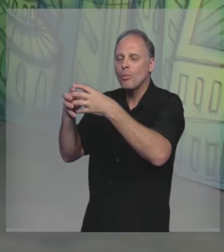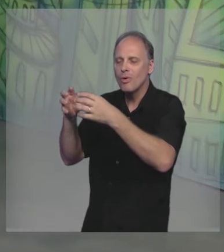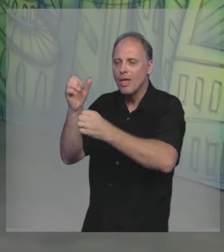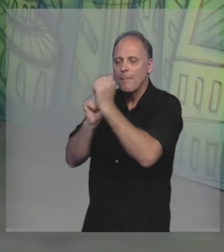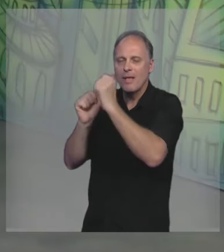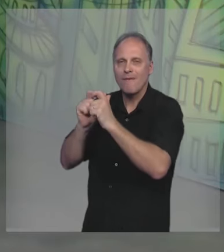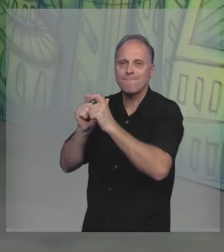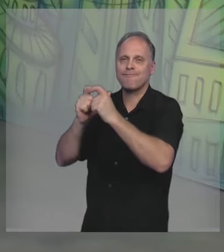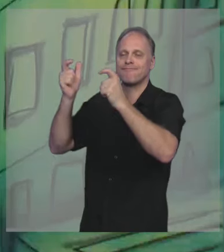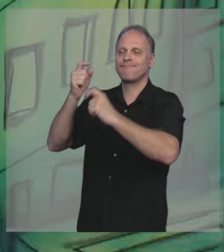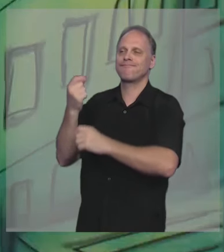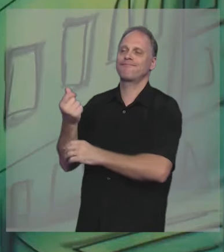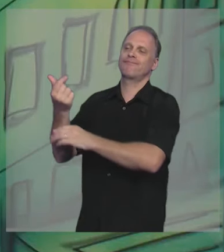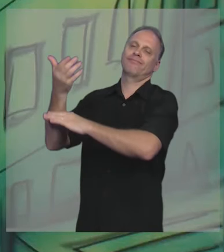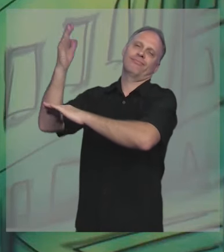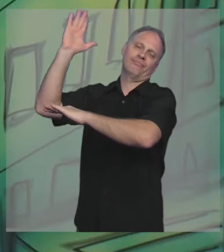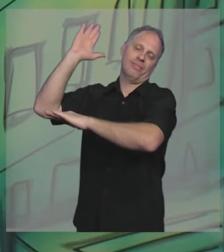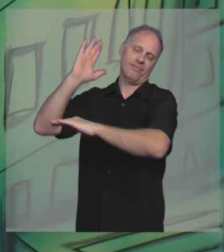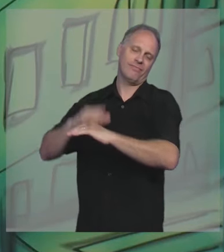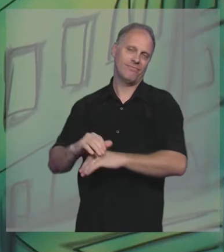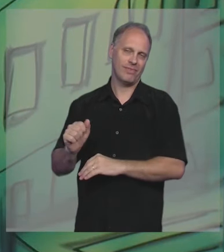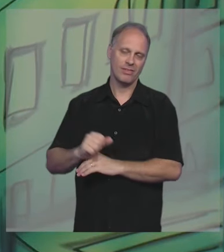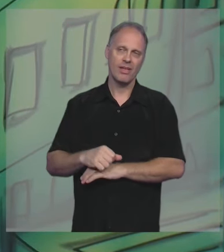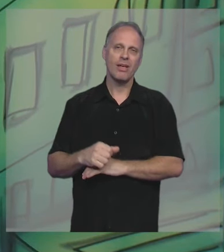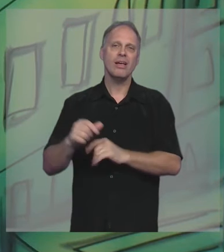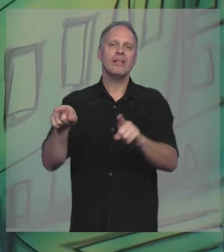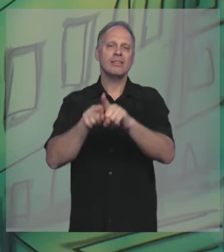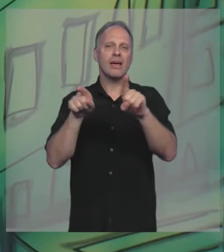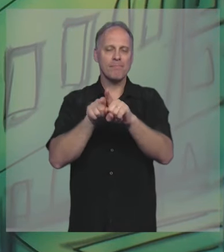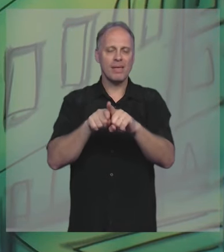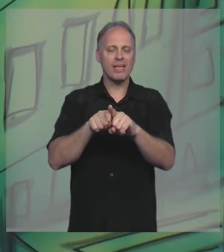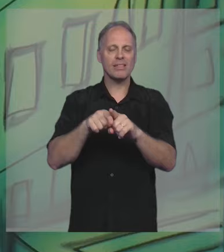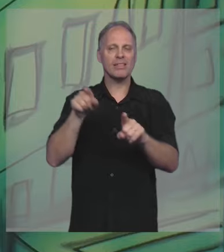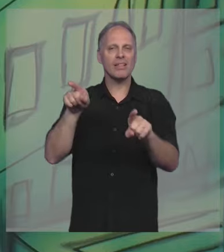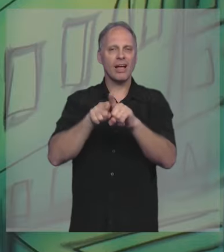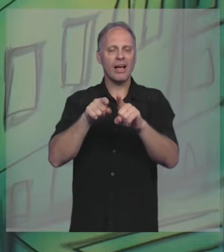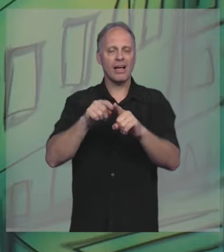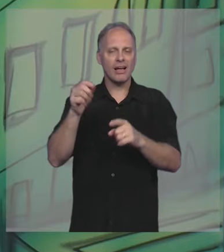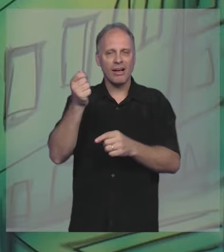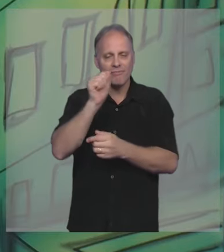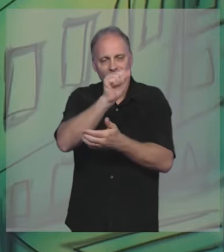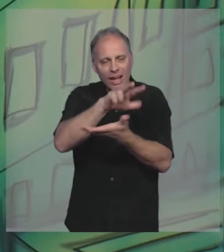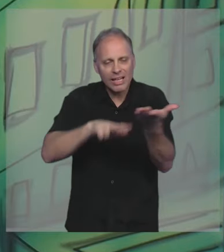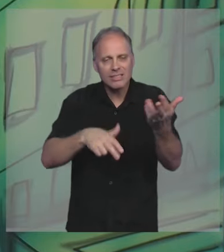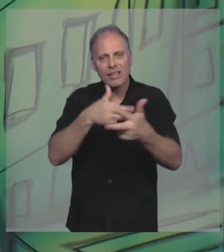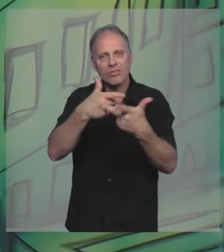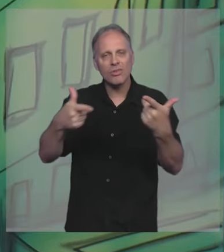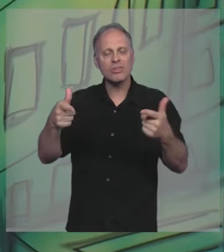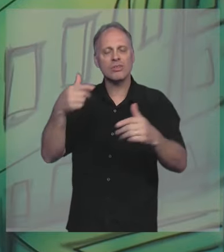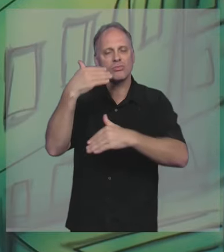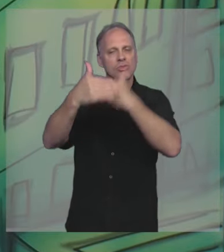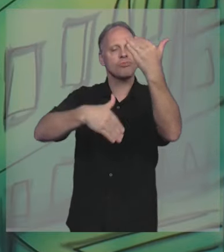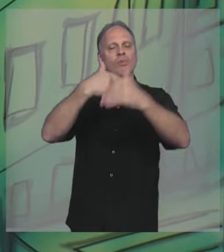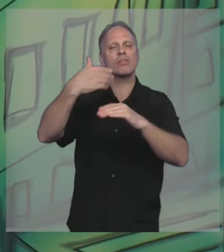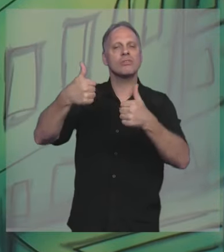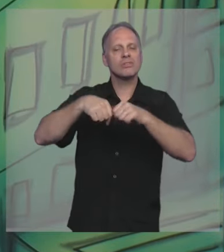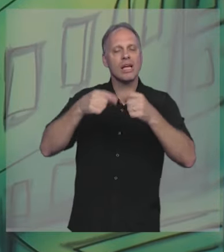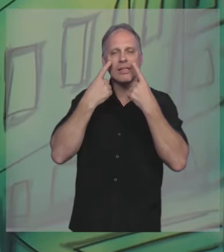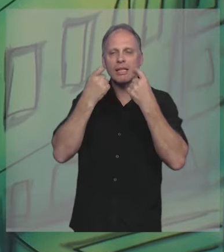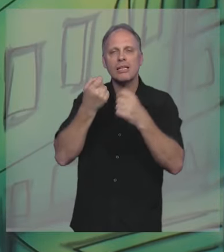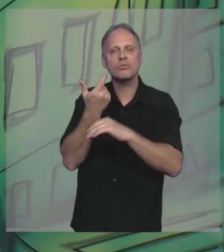Exatamente. Professora, segundo o Diese, né, a privatização submete o desenvolvimento a interesses estrangeiros, nosso desenvolvimento.